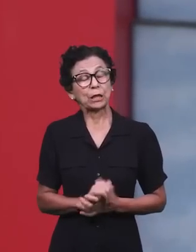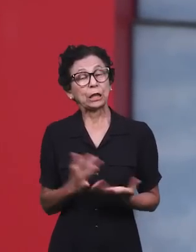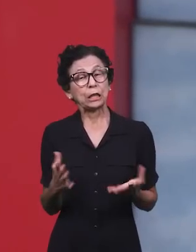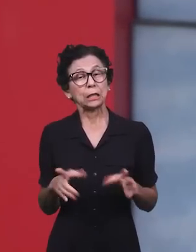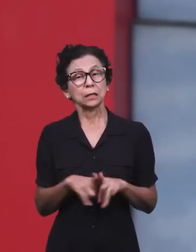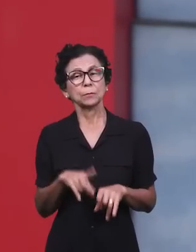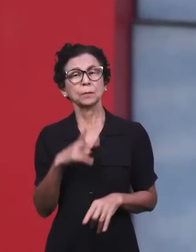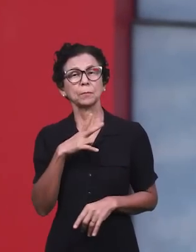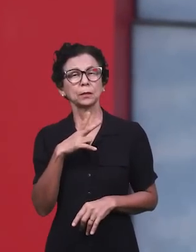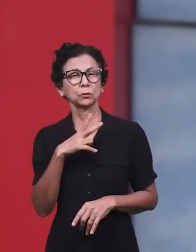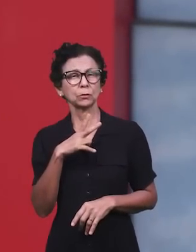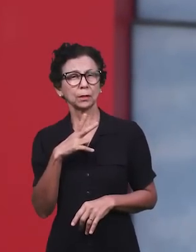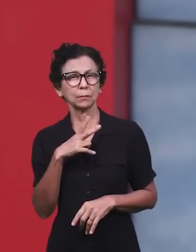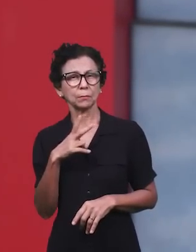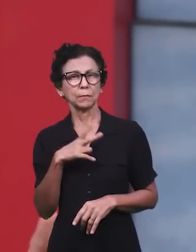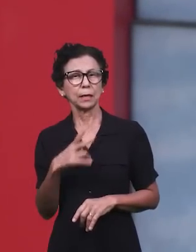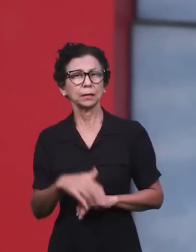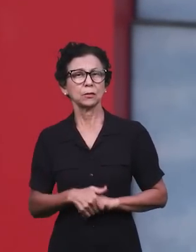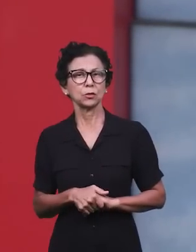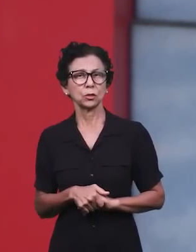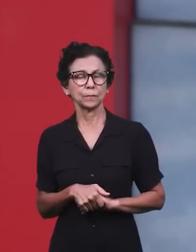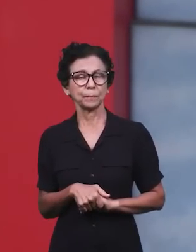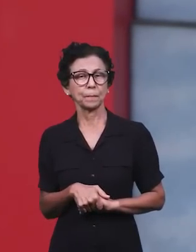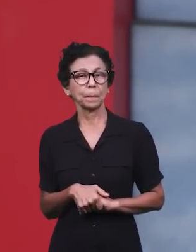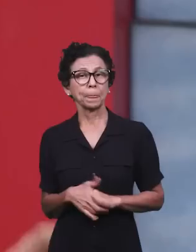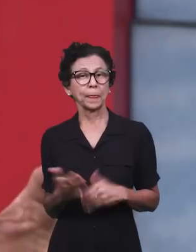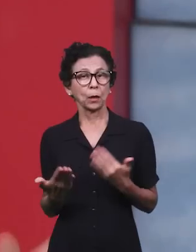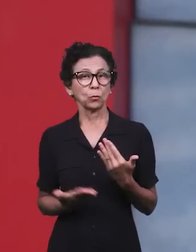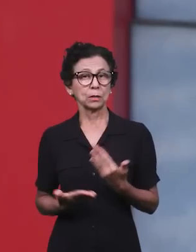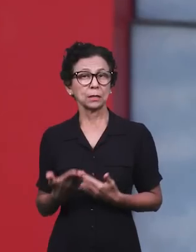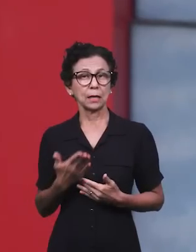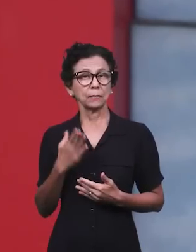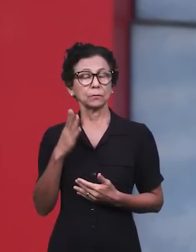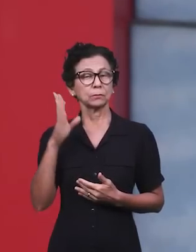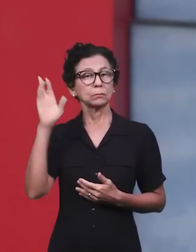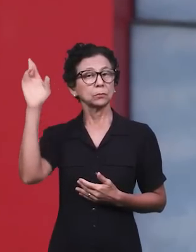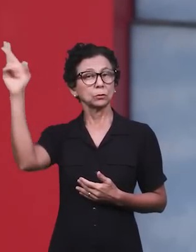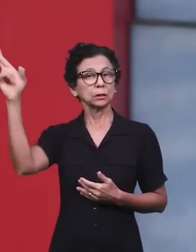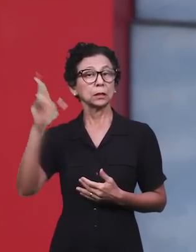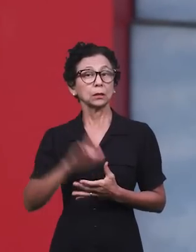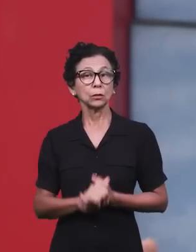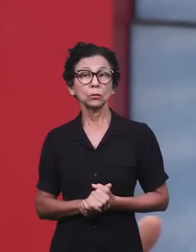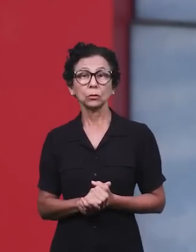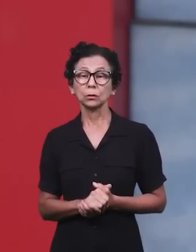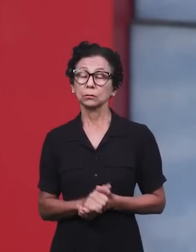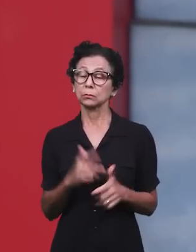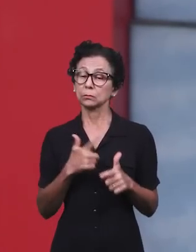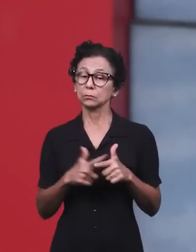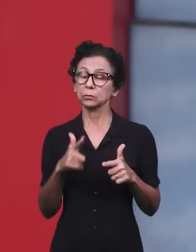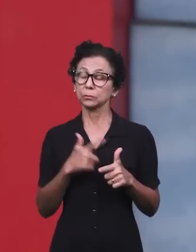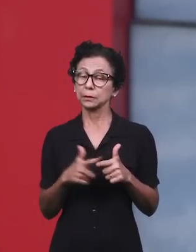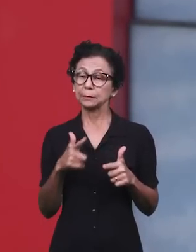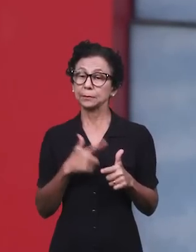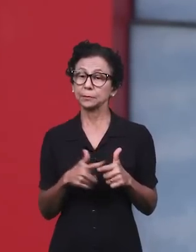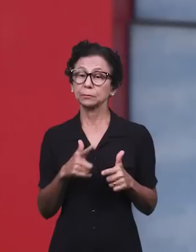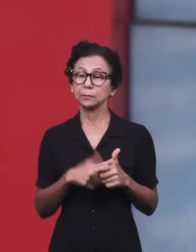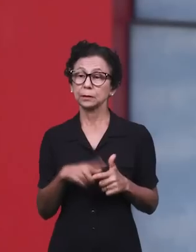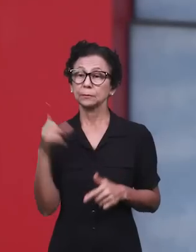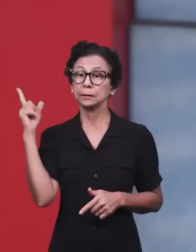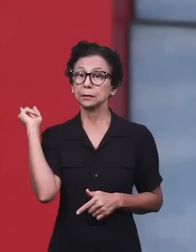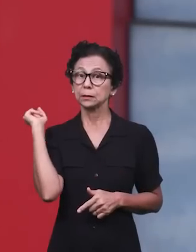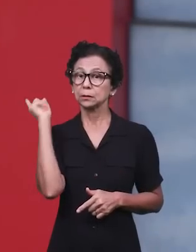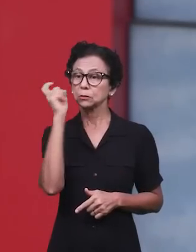nossos irmãos, eles passam por um flagelo terrível, alguma coisa que eles não esperavam. E às vezes alguém questiona, mas por que